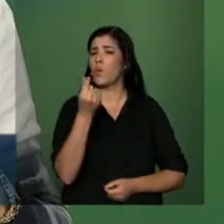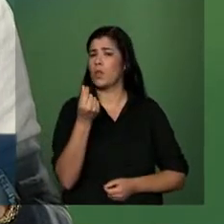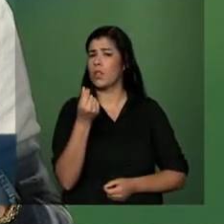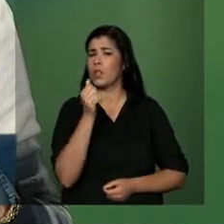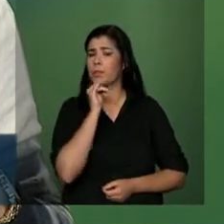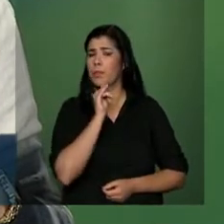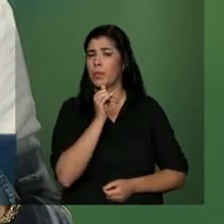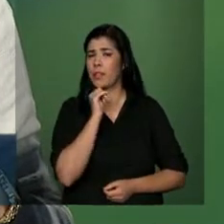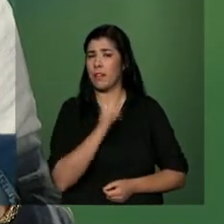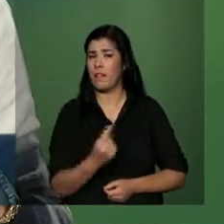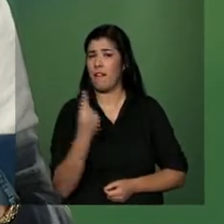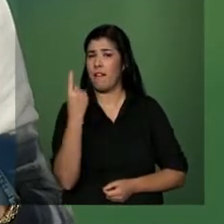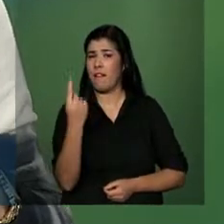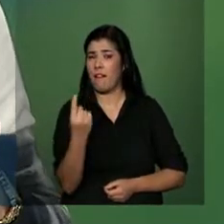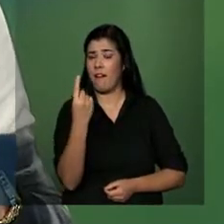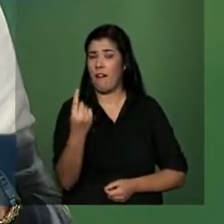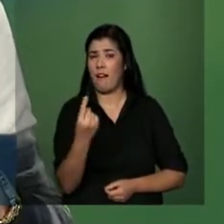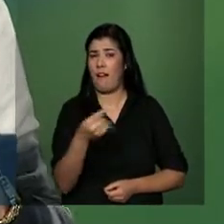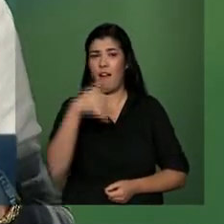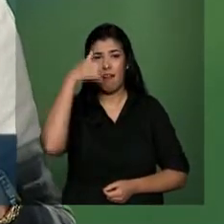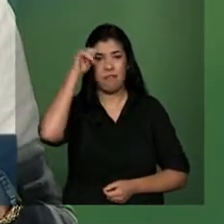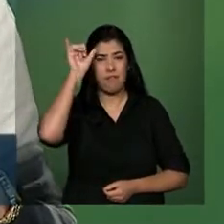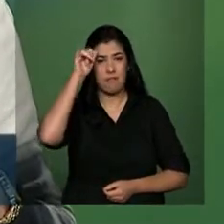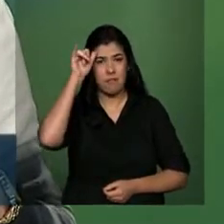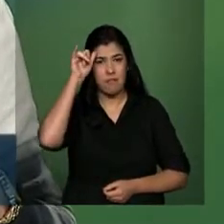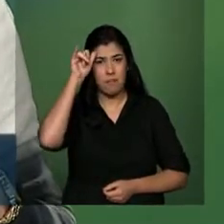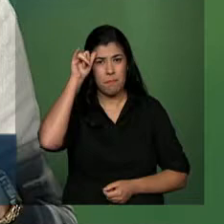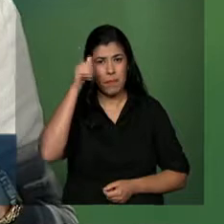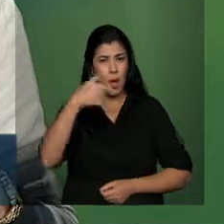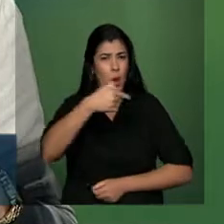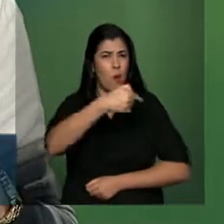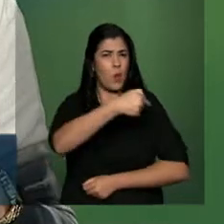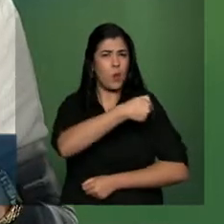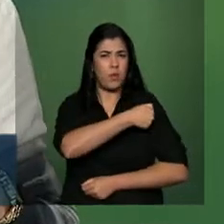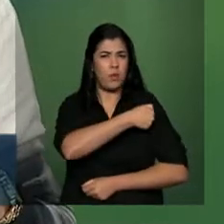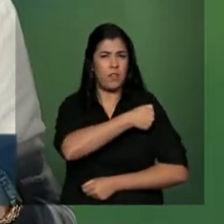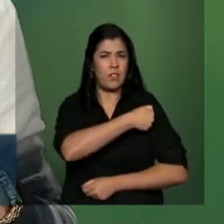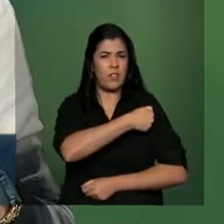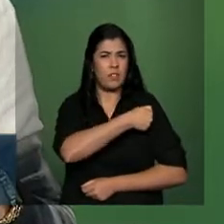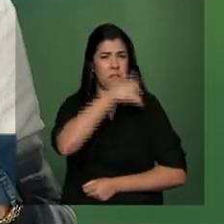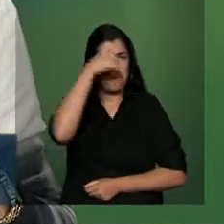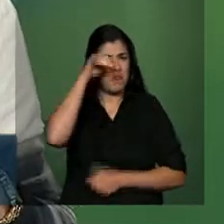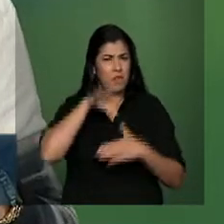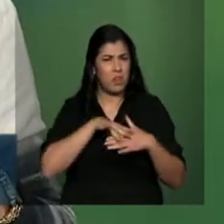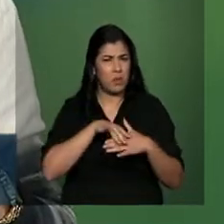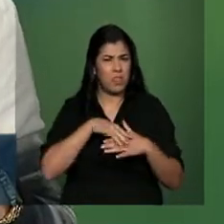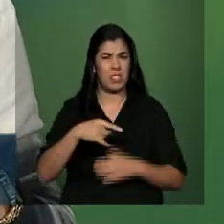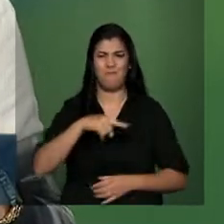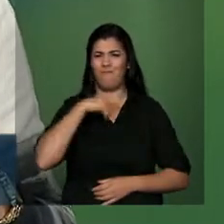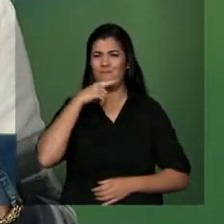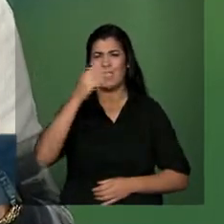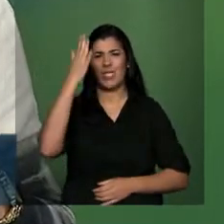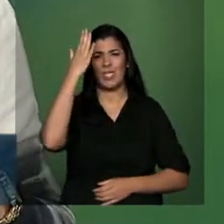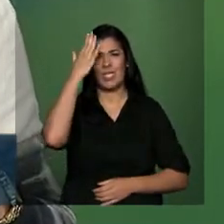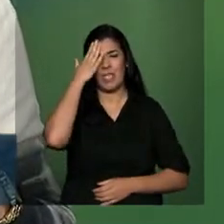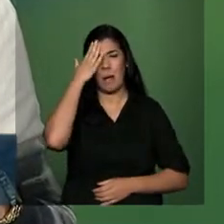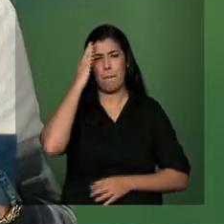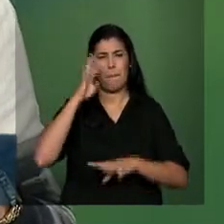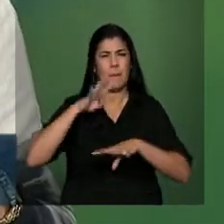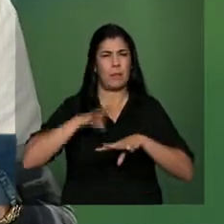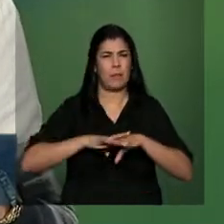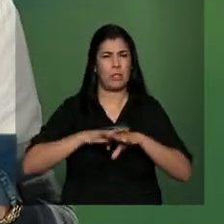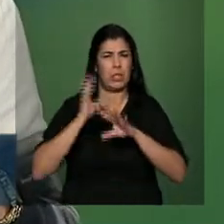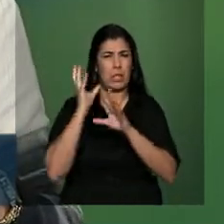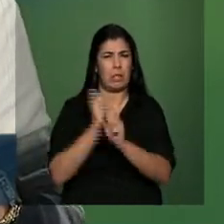combater por cabeça a febre aftosa no país? Ninguém tem isso de forma metodológica, acadêmica, matemática,